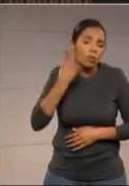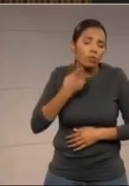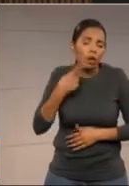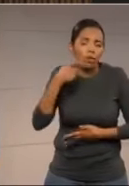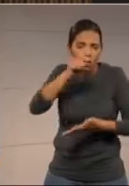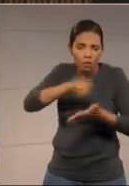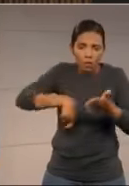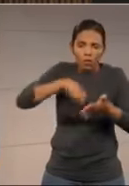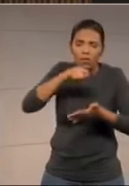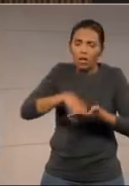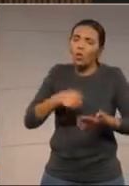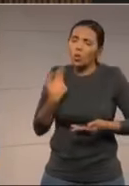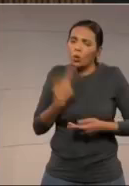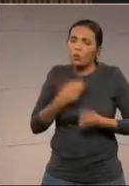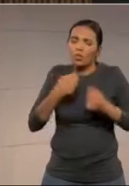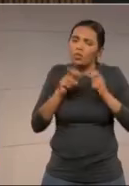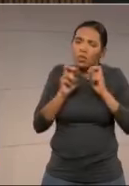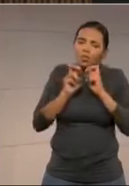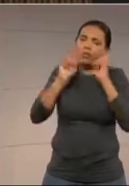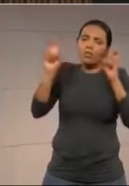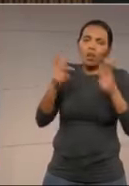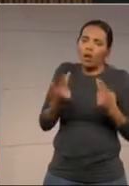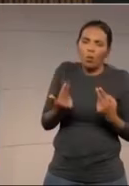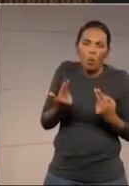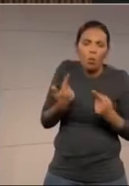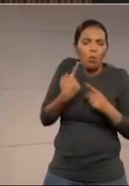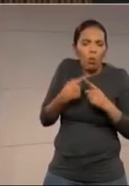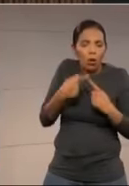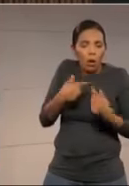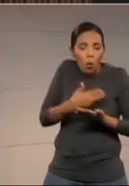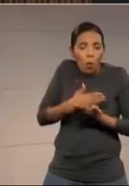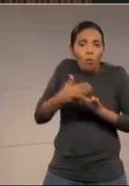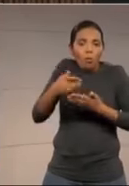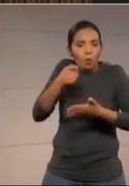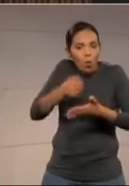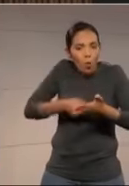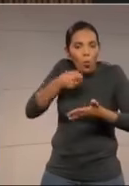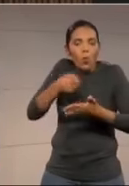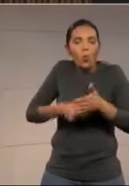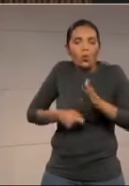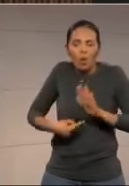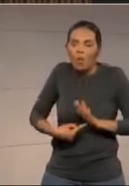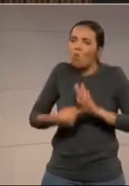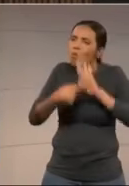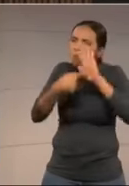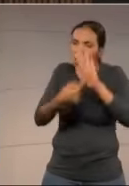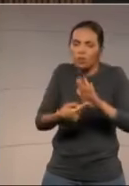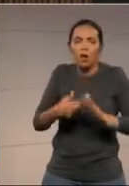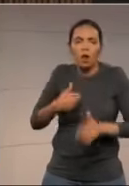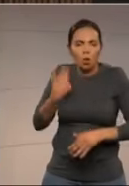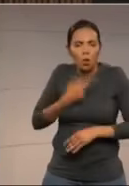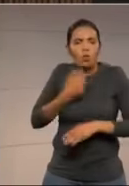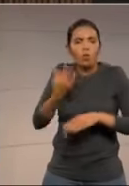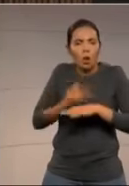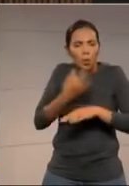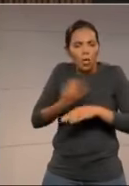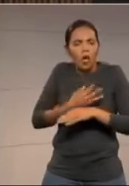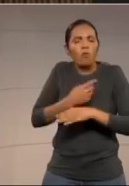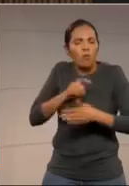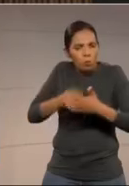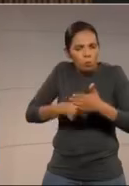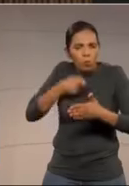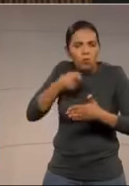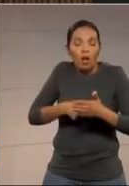poder dar um grito nesse começo de luta e de resistência ao afrontamento que é, por parte do